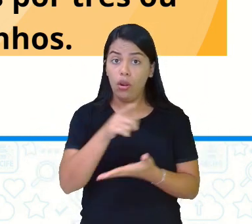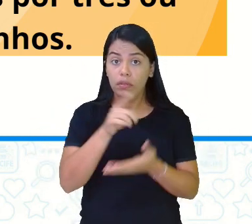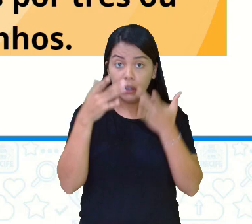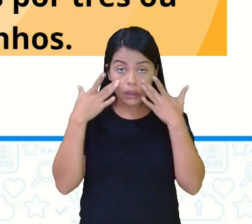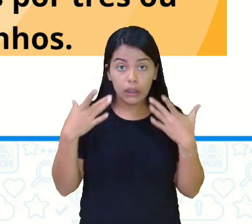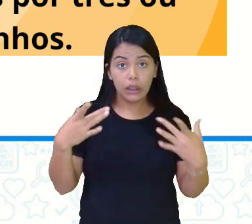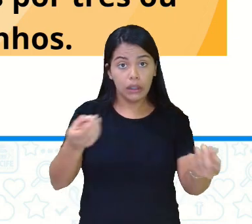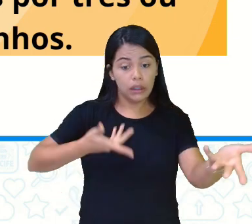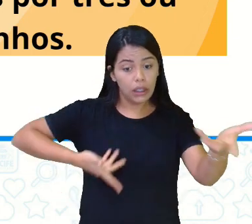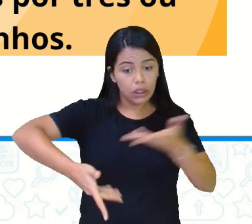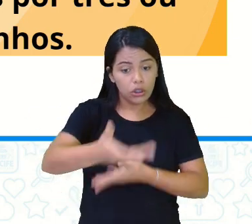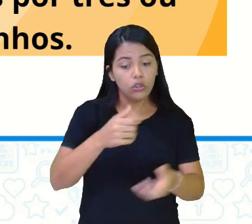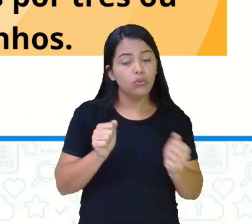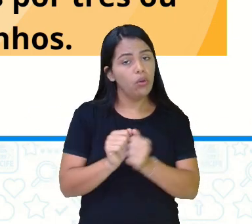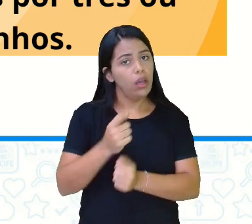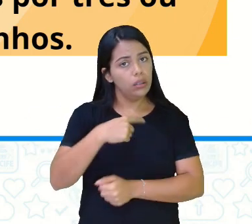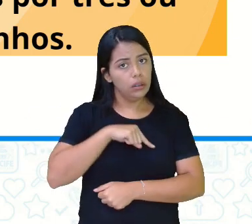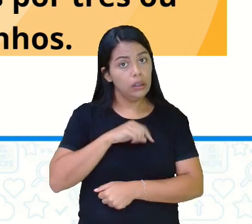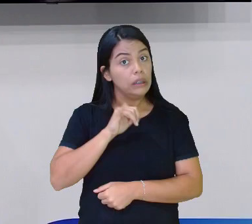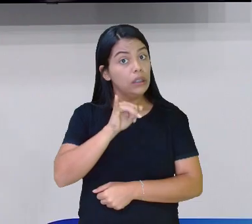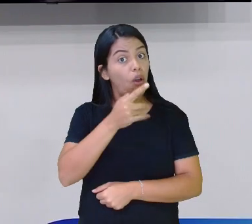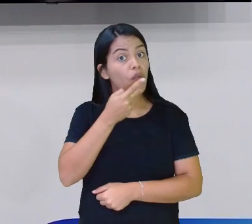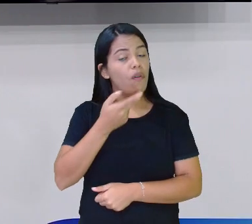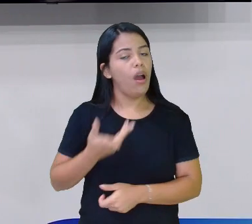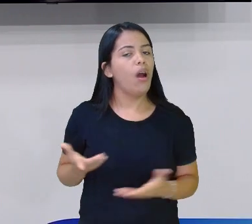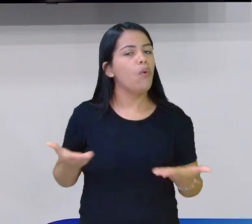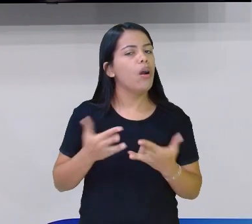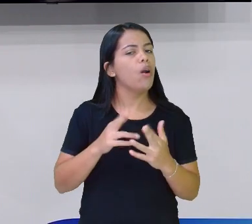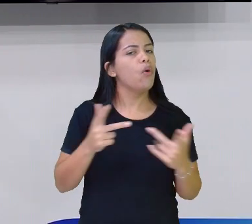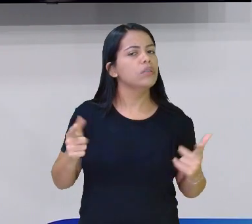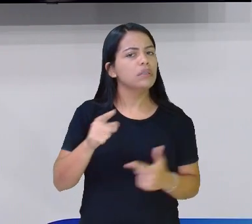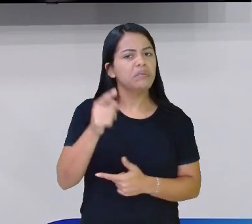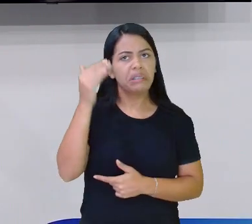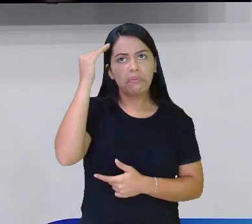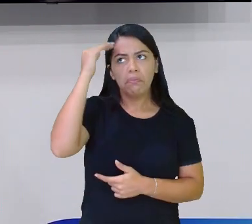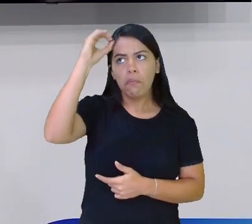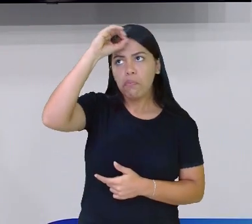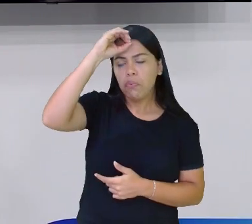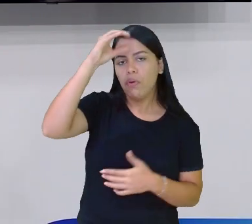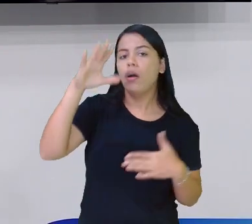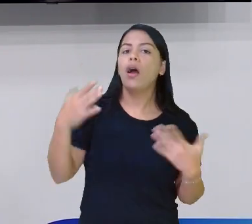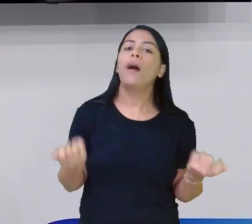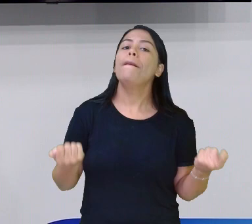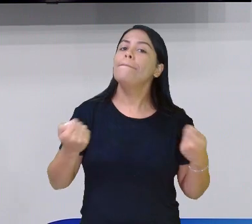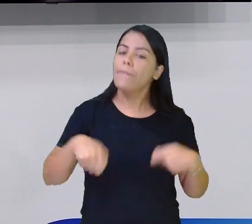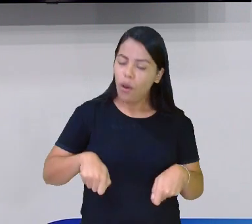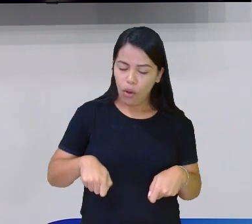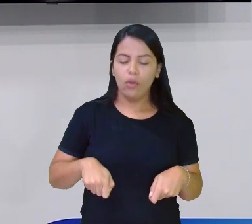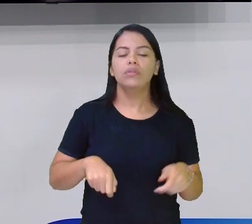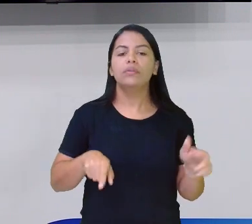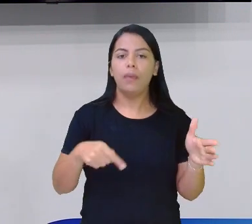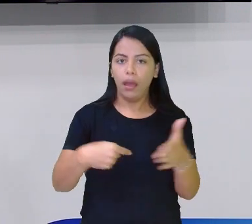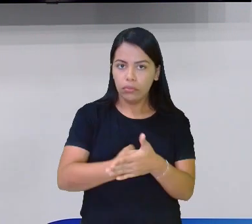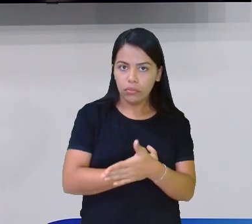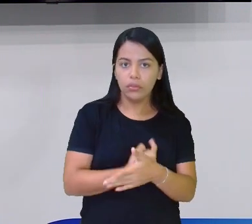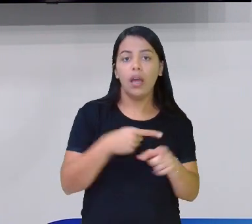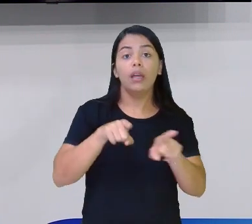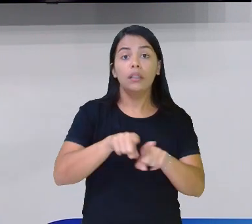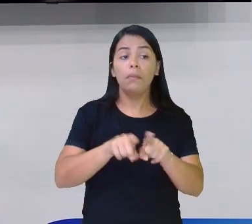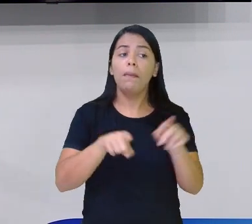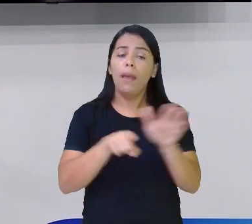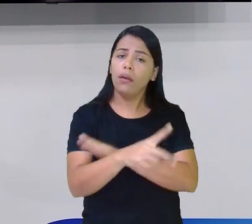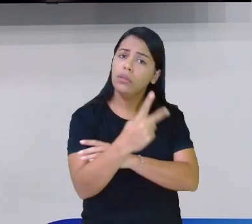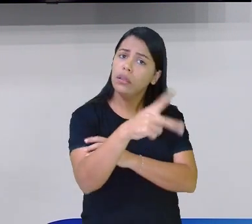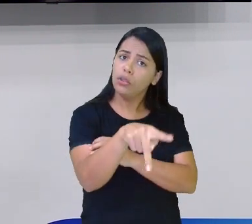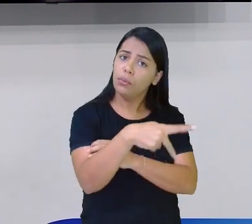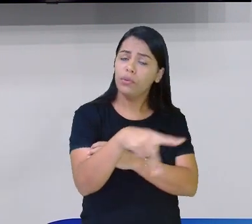e interagir com a gente. Se eu falar alguma coisa que você não entendeu, por favor, pergunte, mande para o professor. Além dele te responder lá